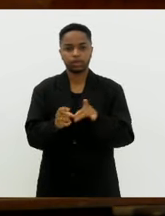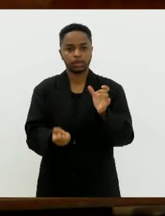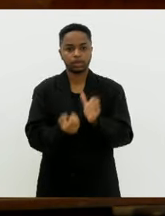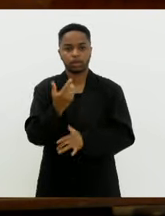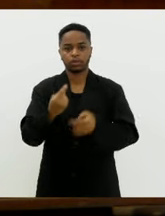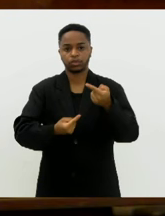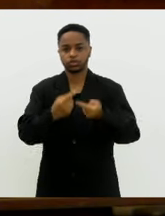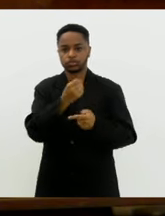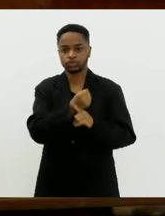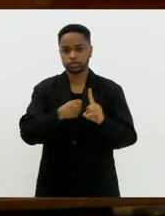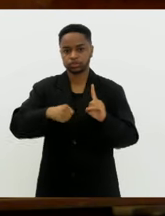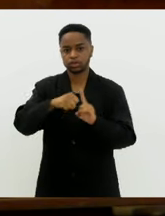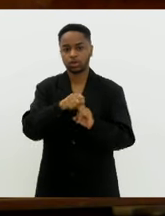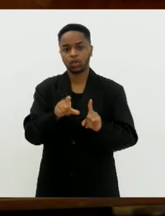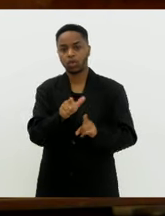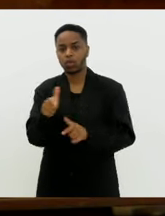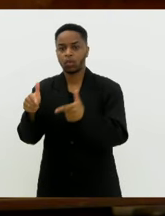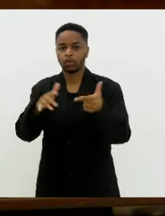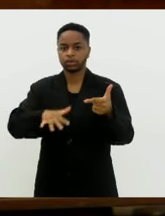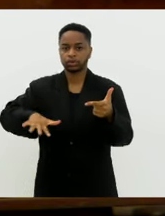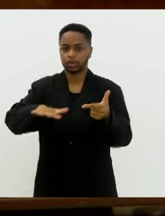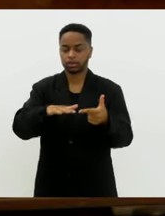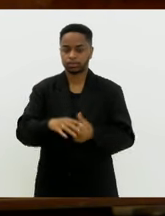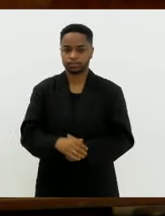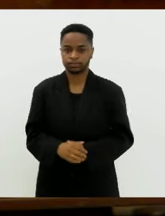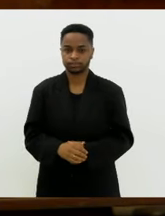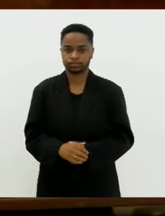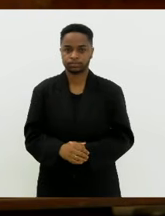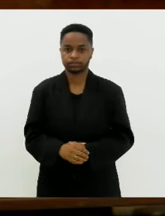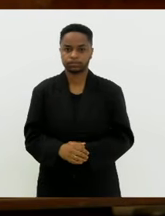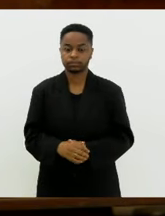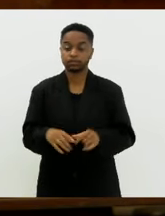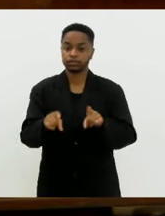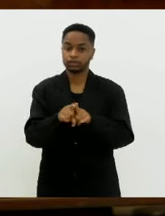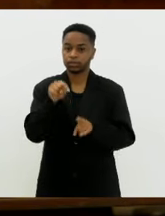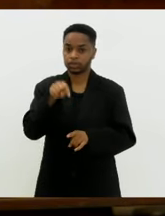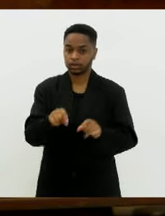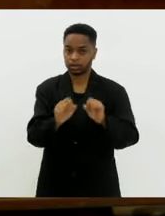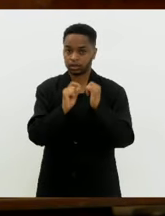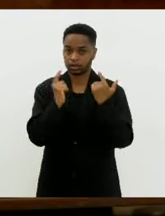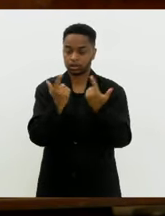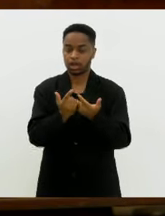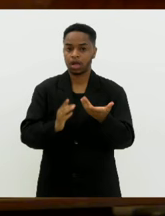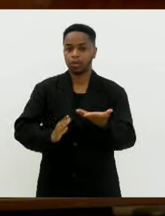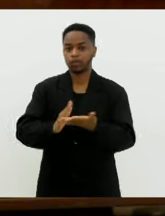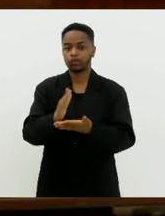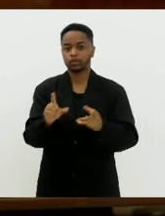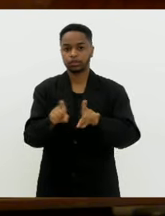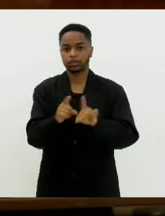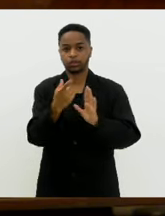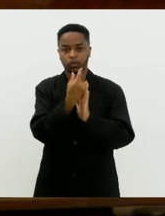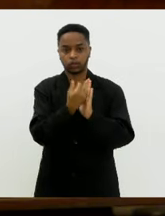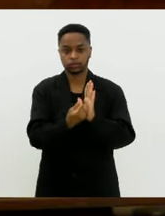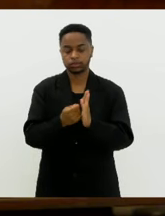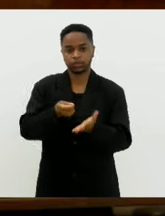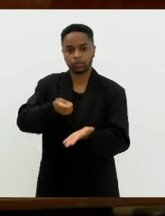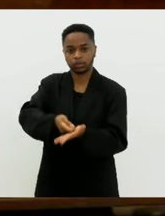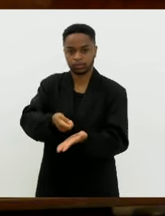sociais em outras áreas prioritárias. Este Parlamento aprovou ainda o orçamento